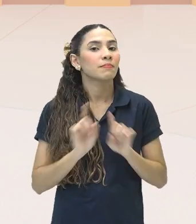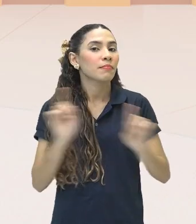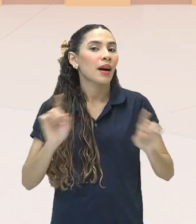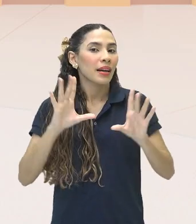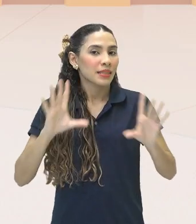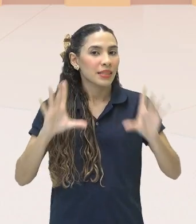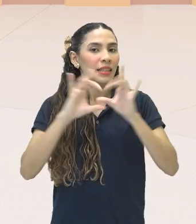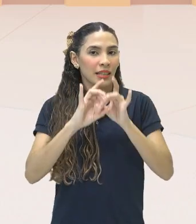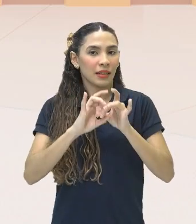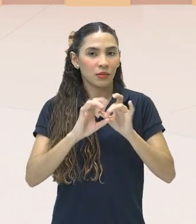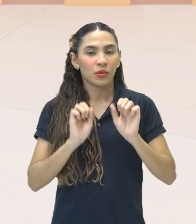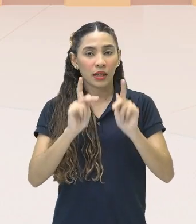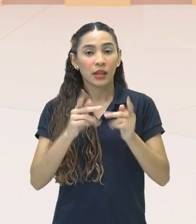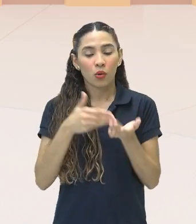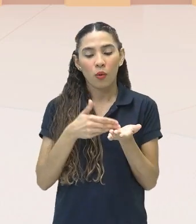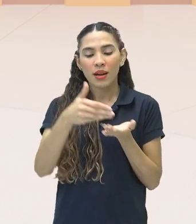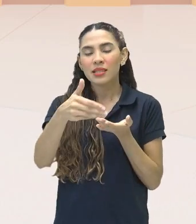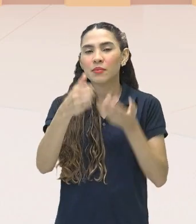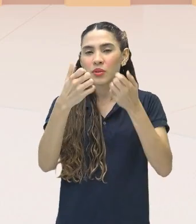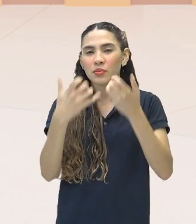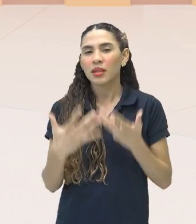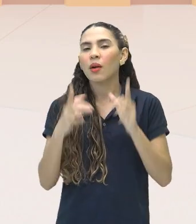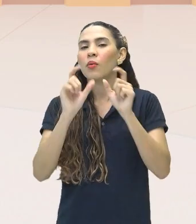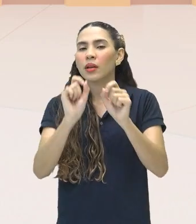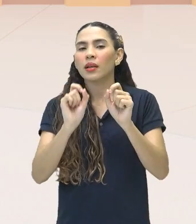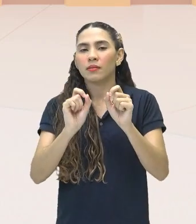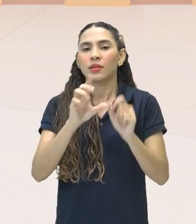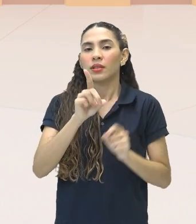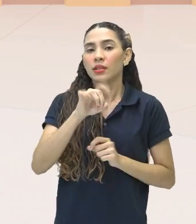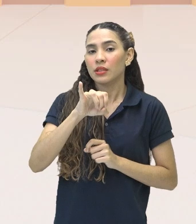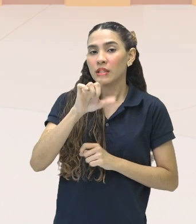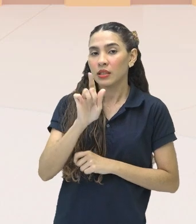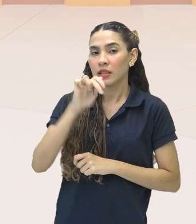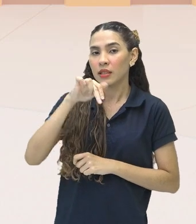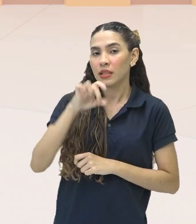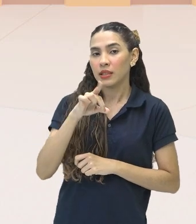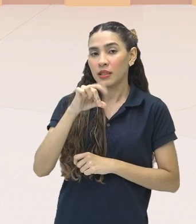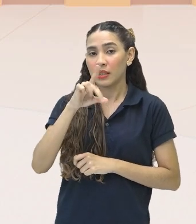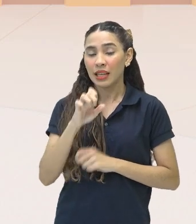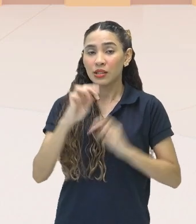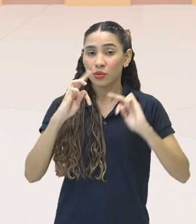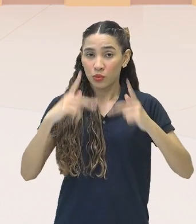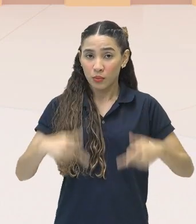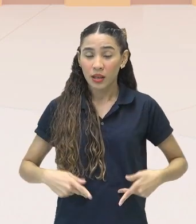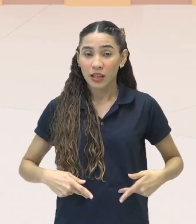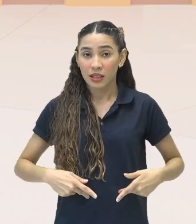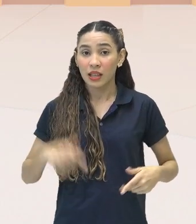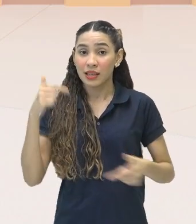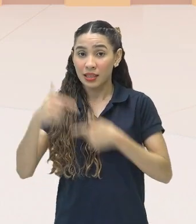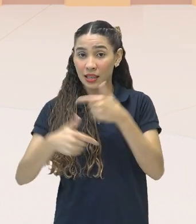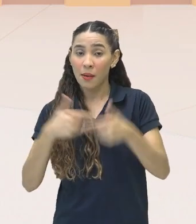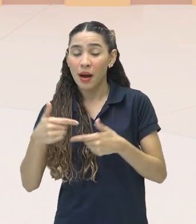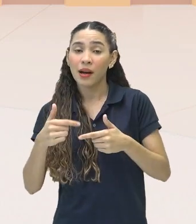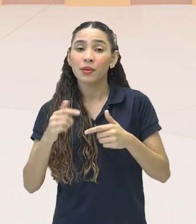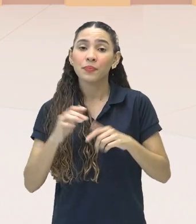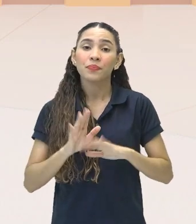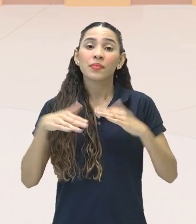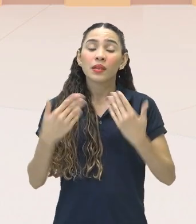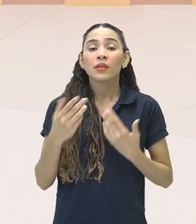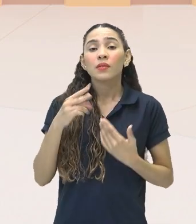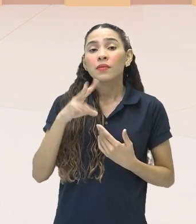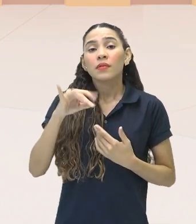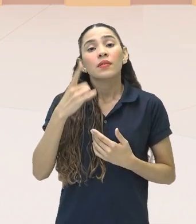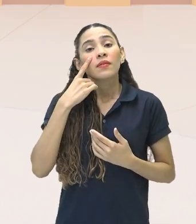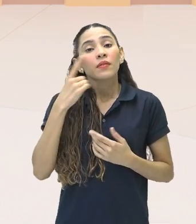estão interligados, né? Nós começamos falando sobre esse princípio da dignidade humana, tá? No trabalho. E aí a gente vai ver o